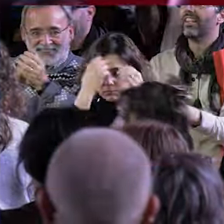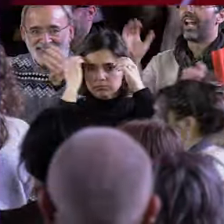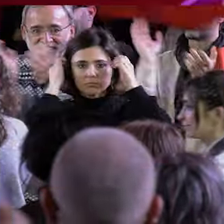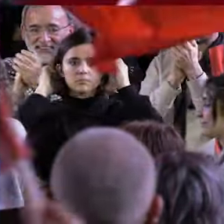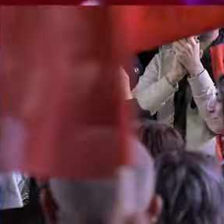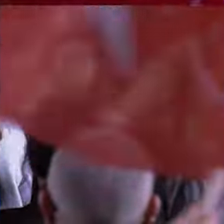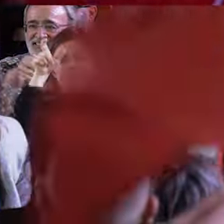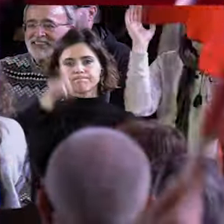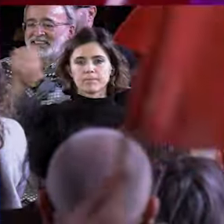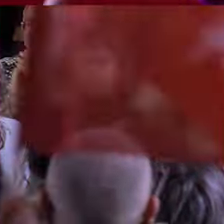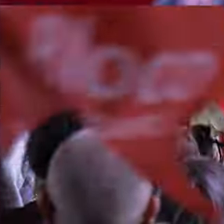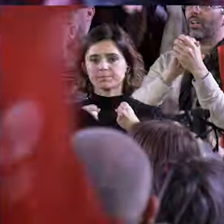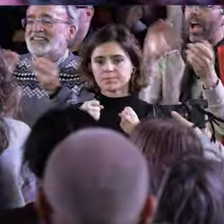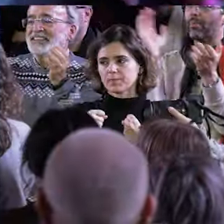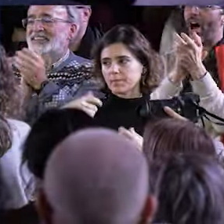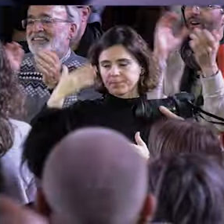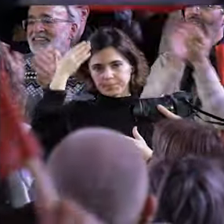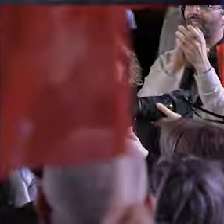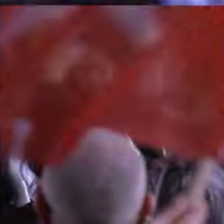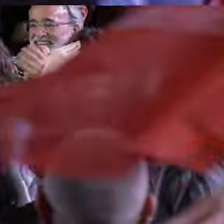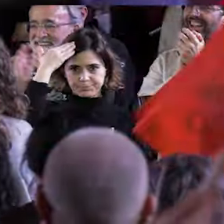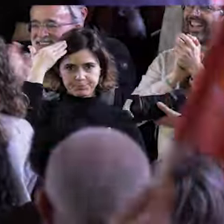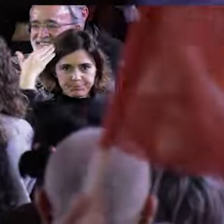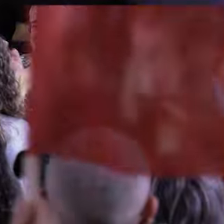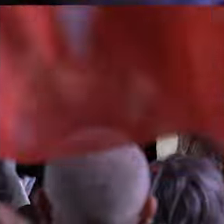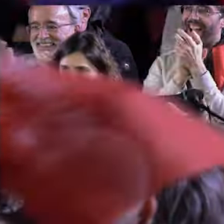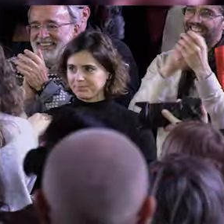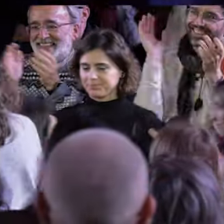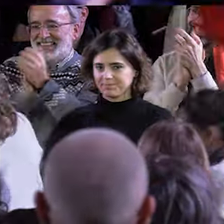Espanha do Porto, Marisa Matias.